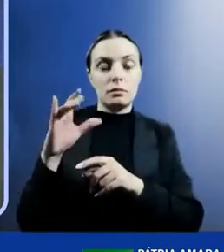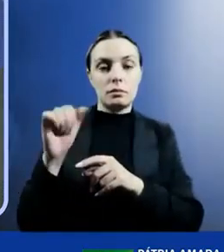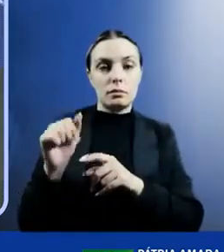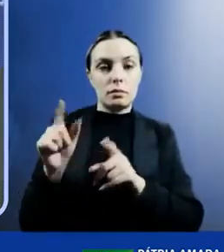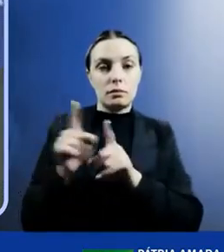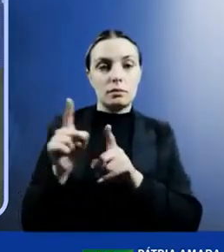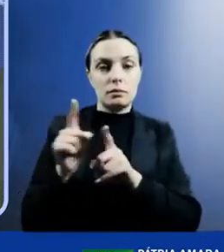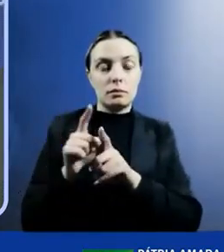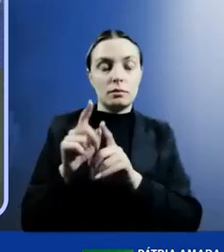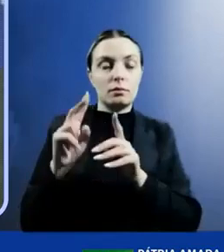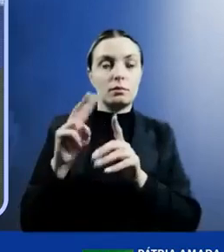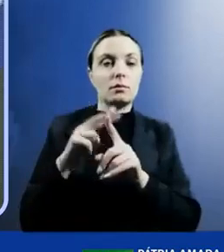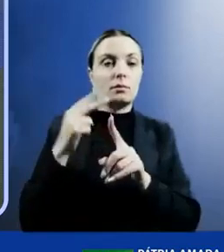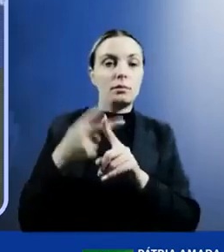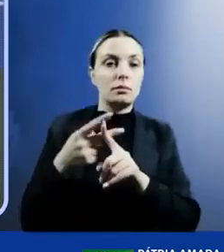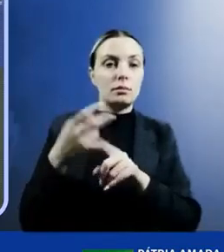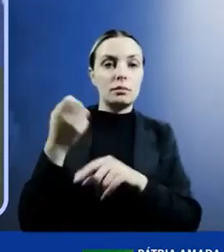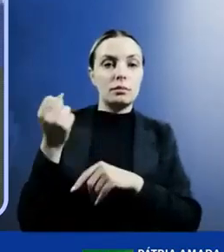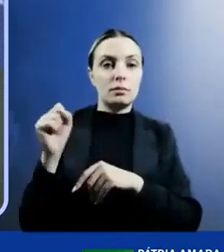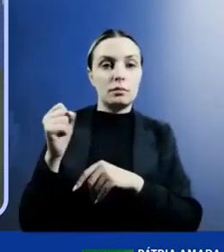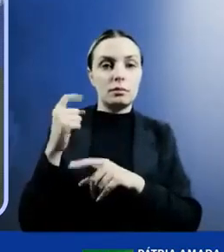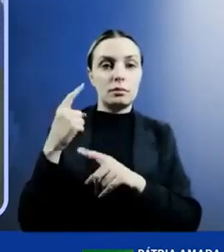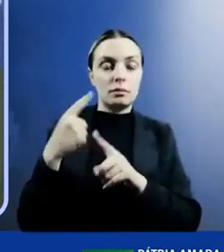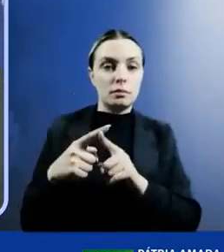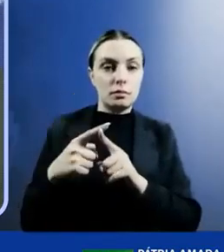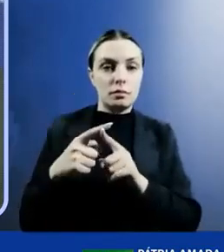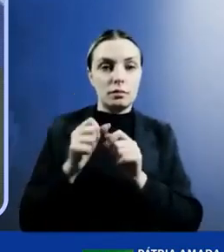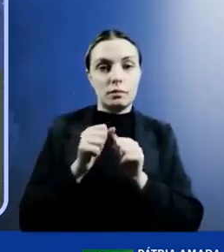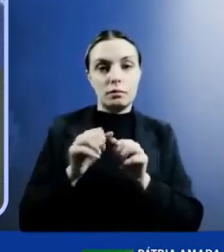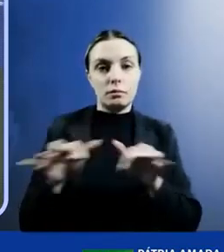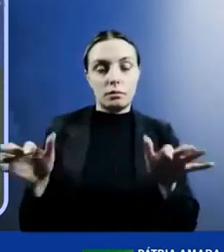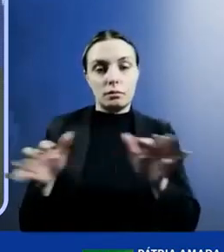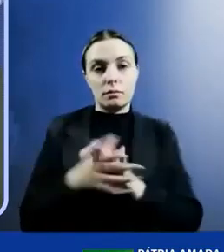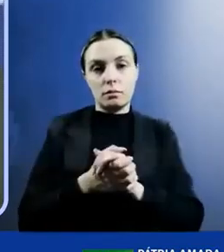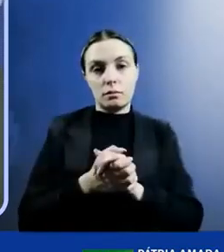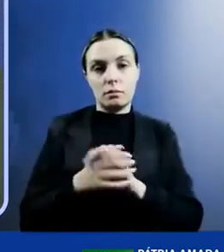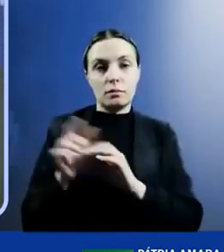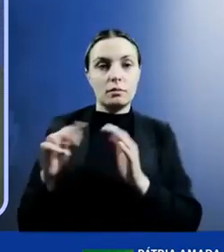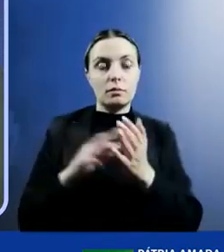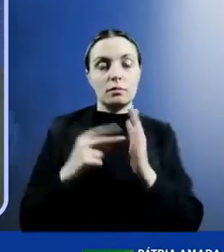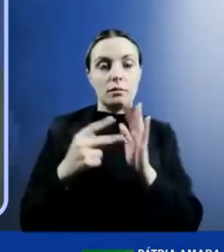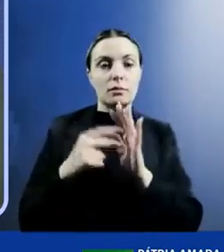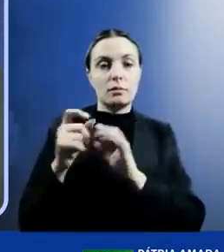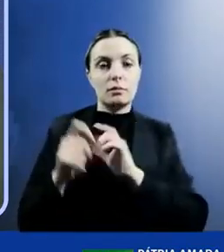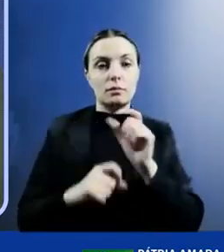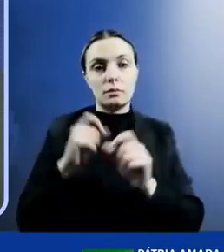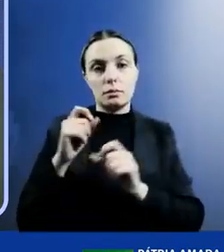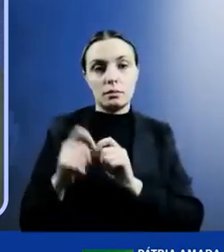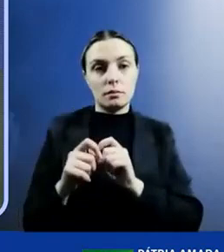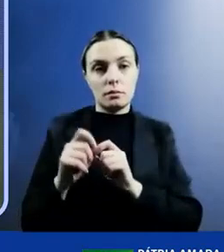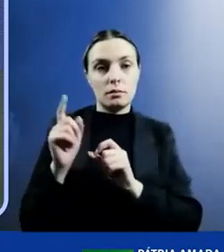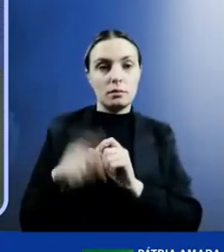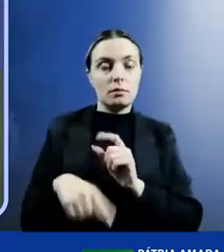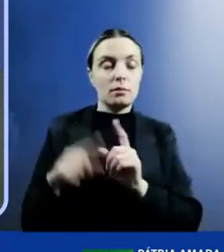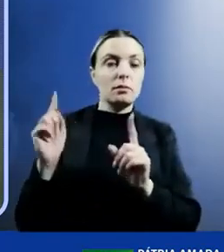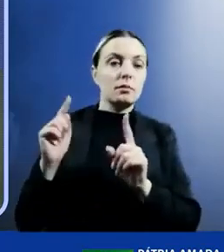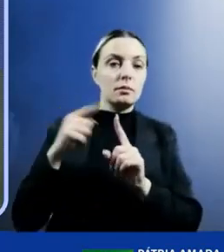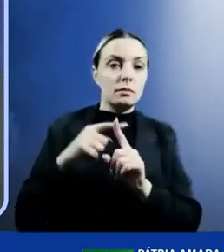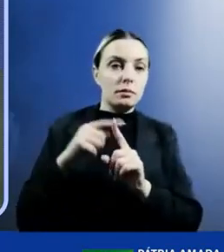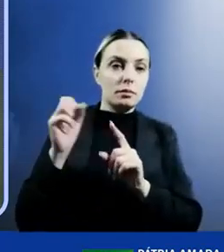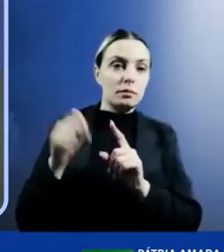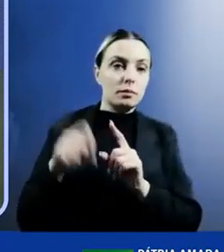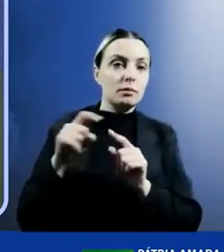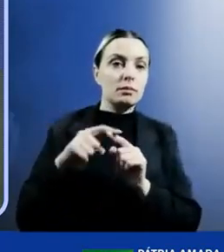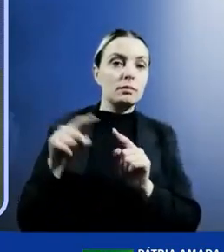8 a geração distribuída. Isso significa que é uma meta ousada, mas a gente já viu que